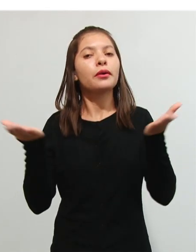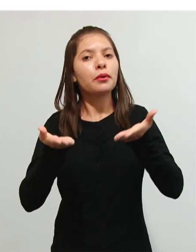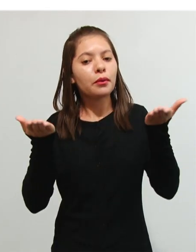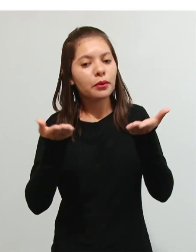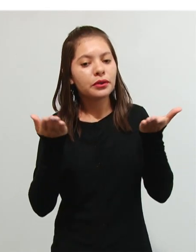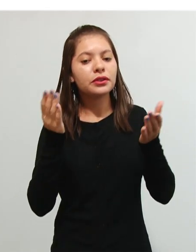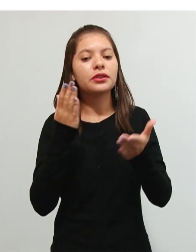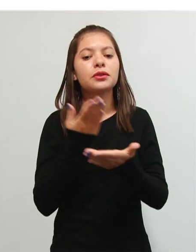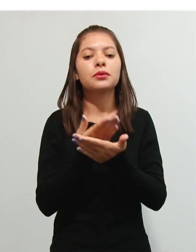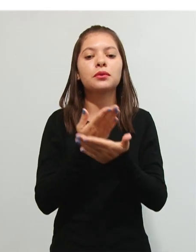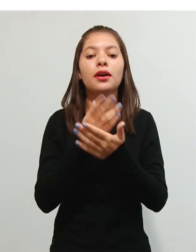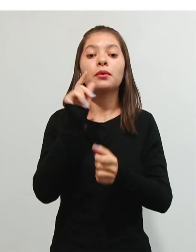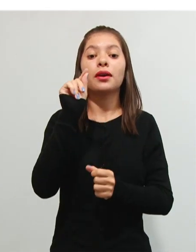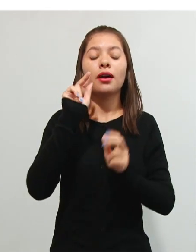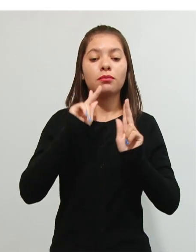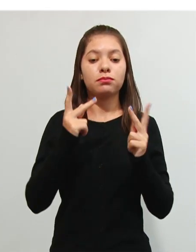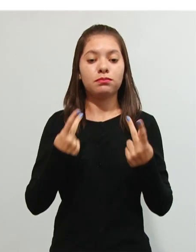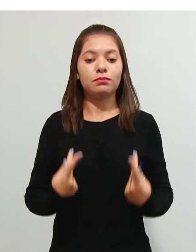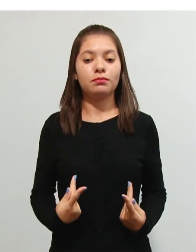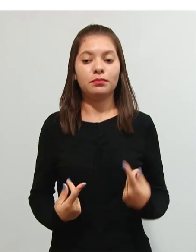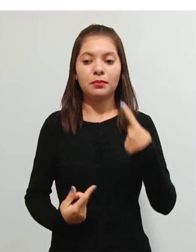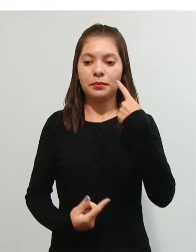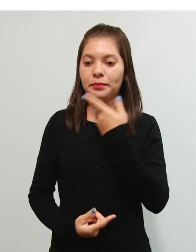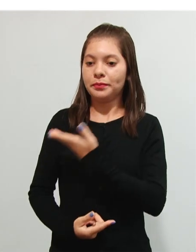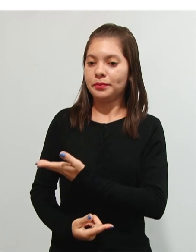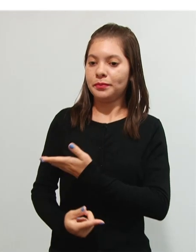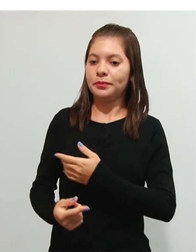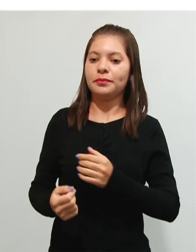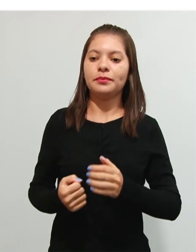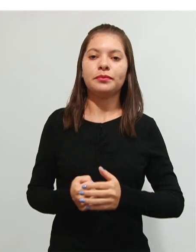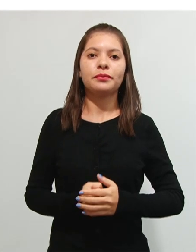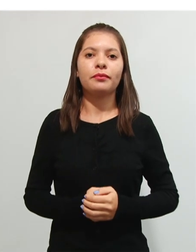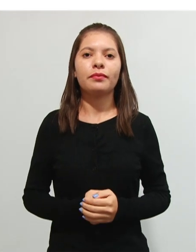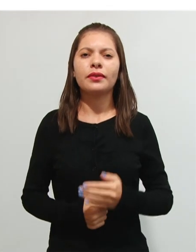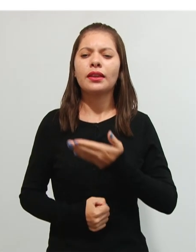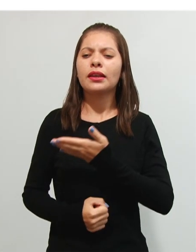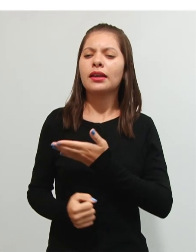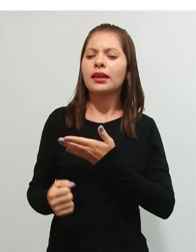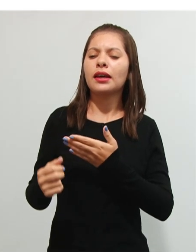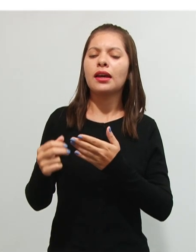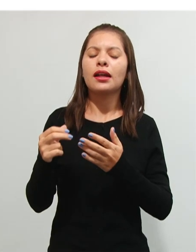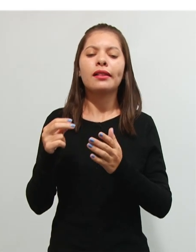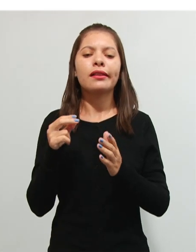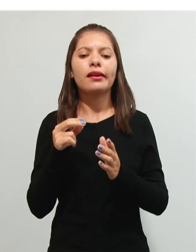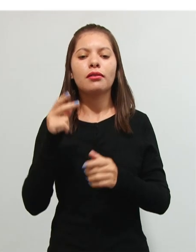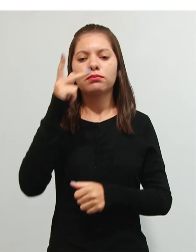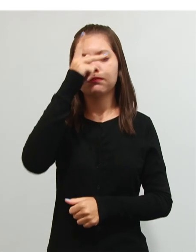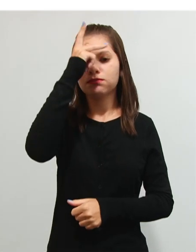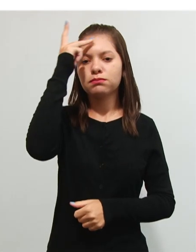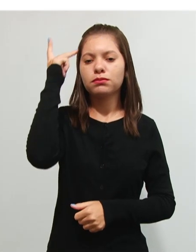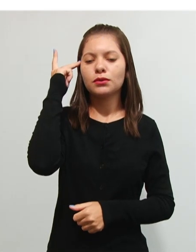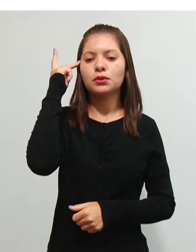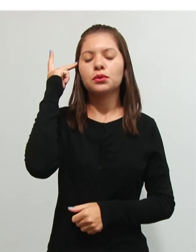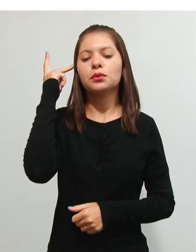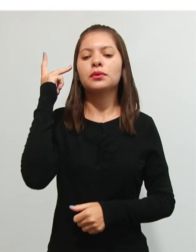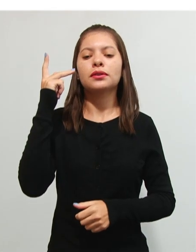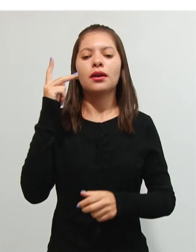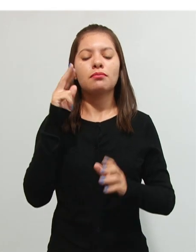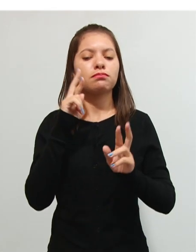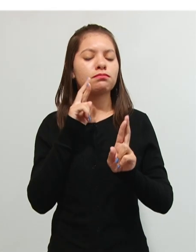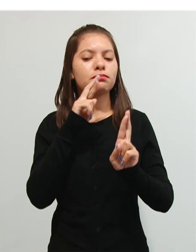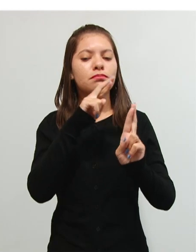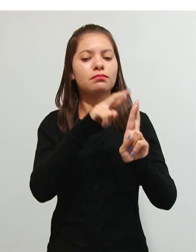vamos estudar as teorias humanistas. Aqui temos alguns representantes, Maslow, Vallon e